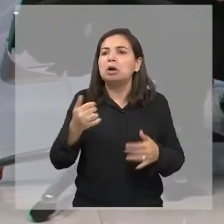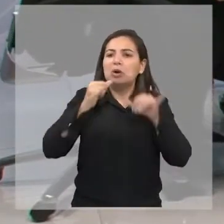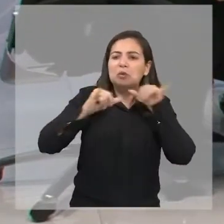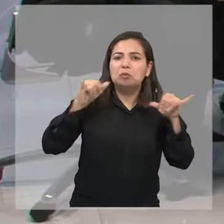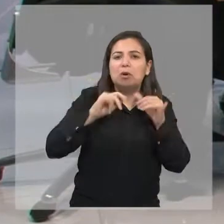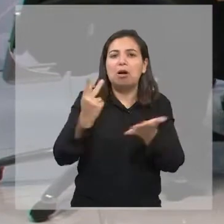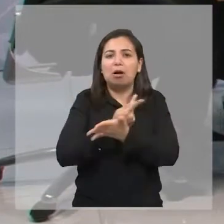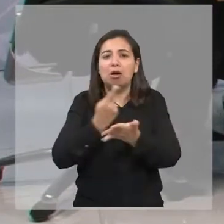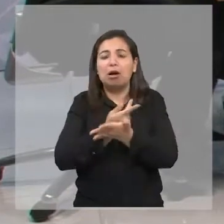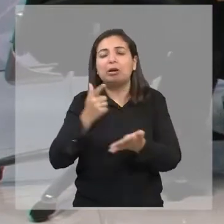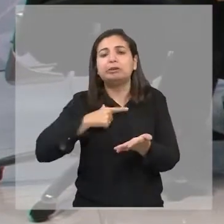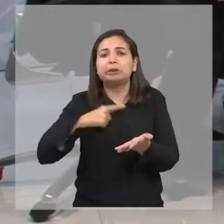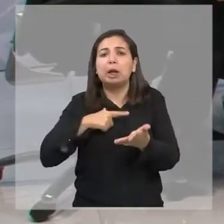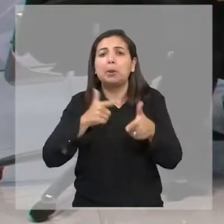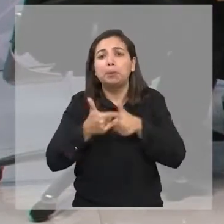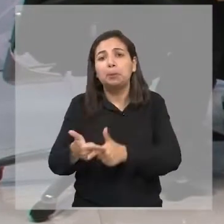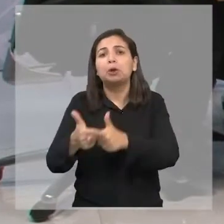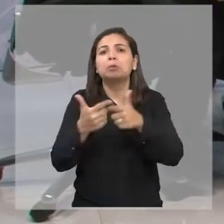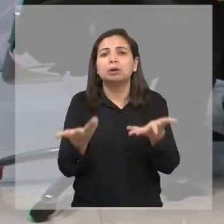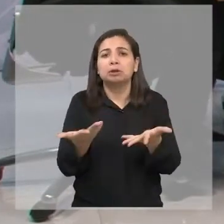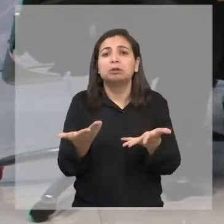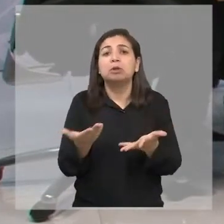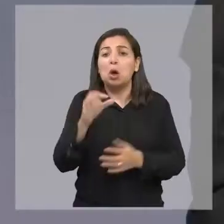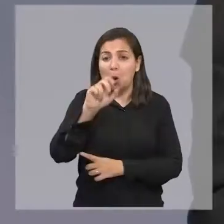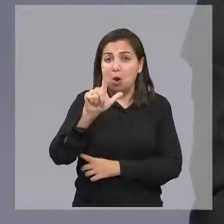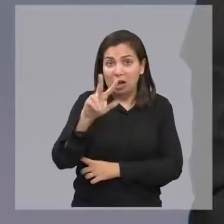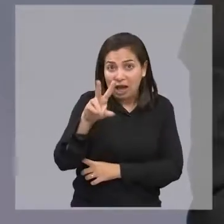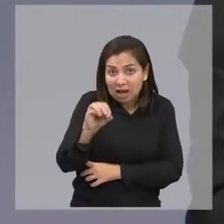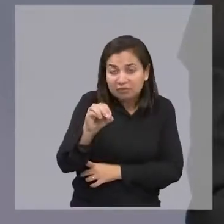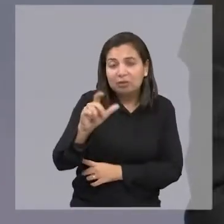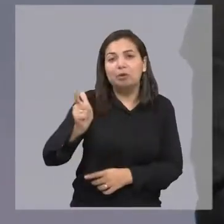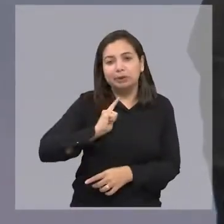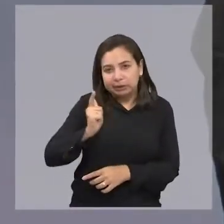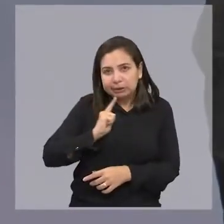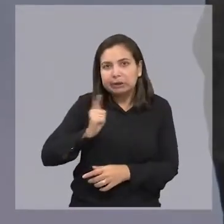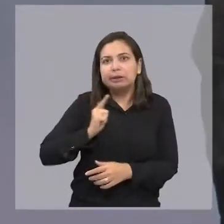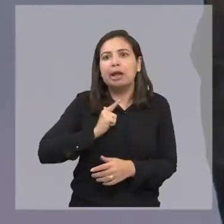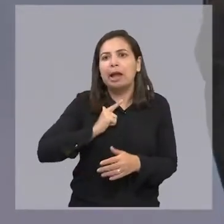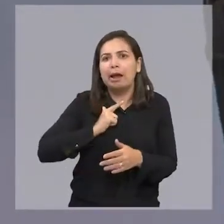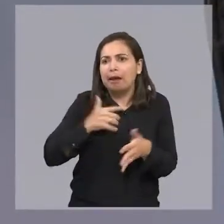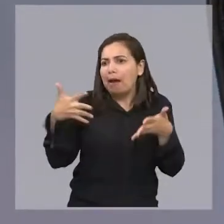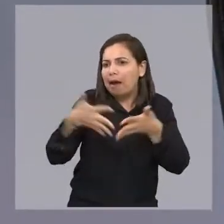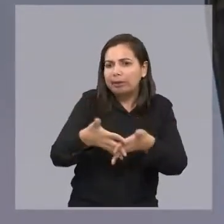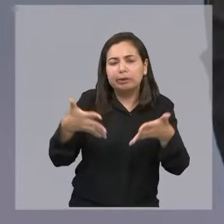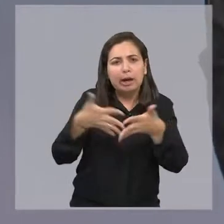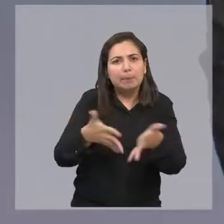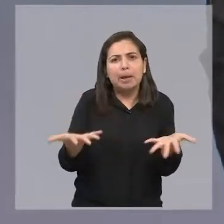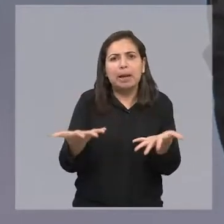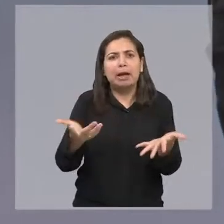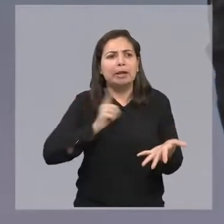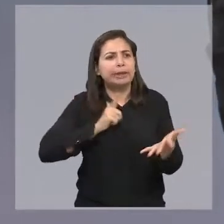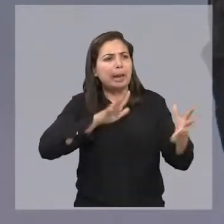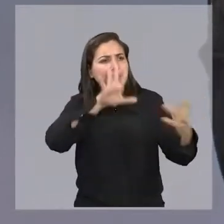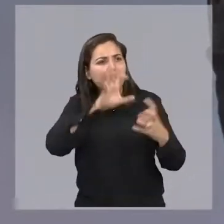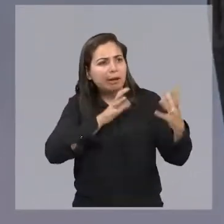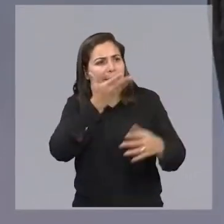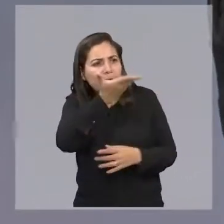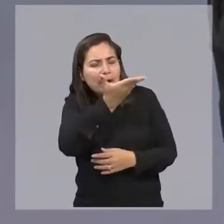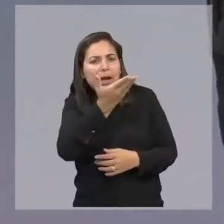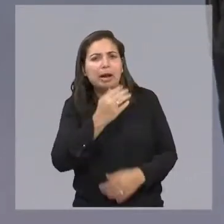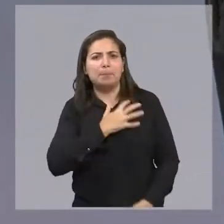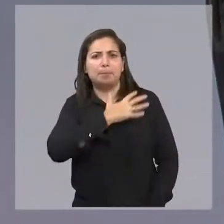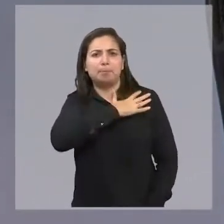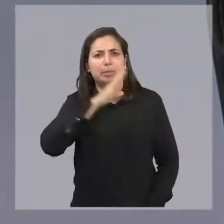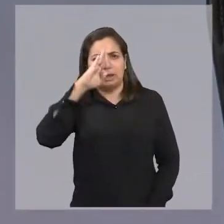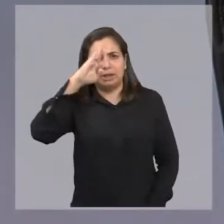de costumes, como se costuma dizer, o Olavo de Carvalho está atrapalhando. Com todo respeito. O Olavo de Carvalho está brigando com os militares, fazendo fogo